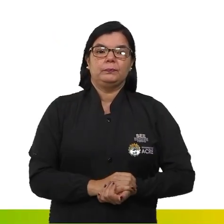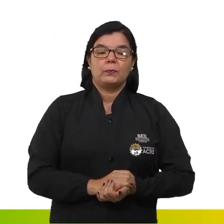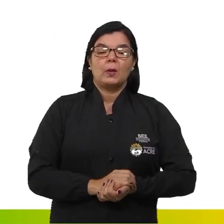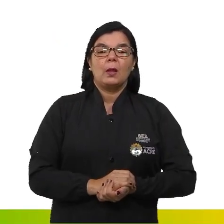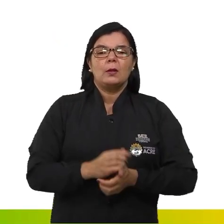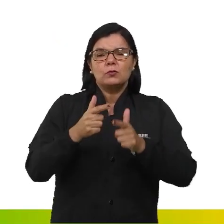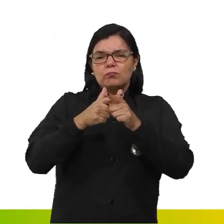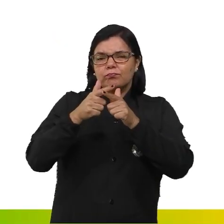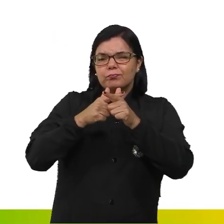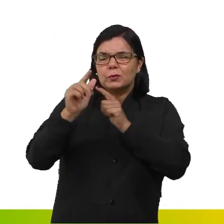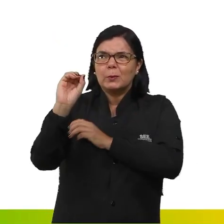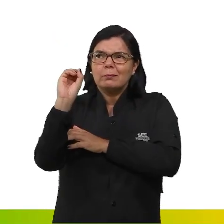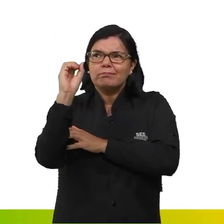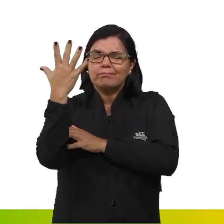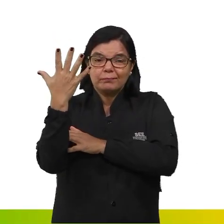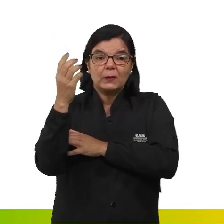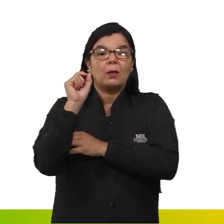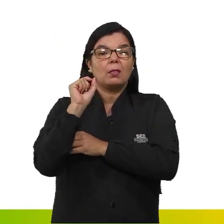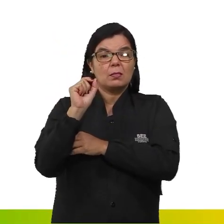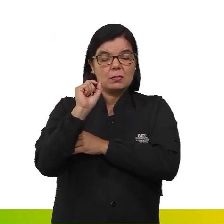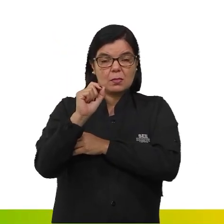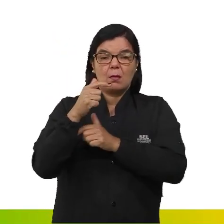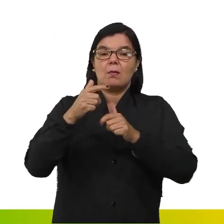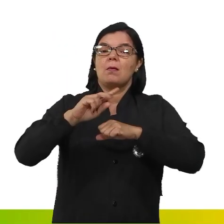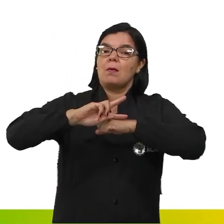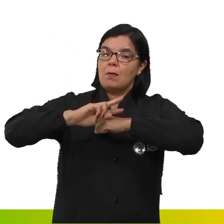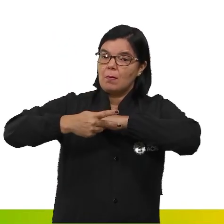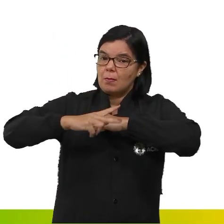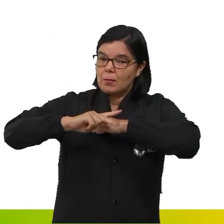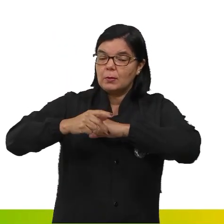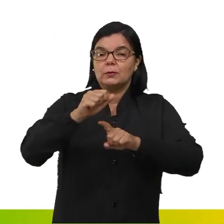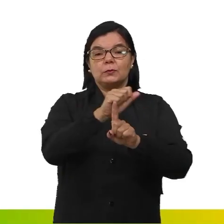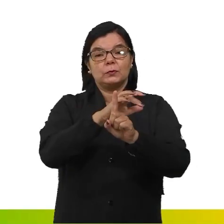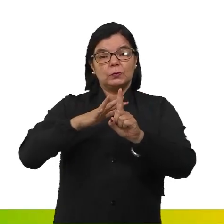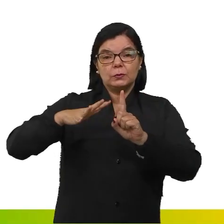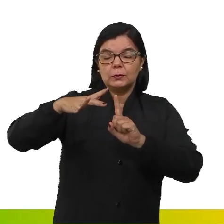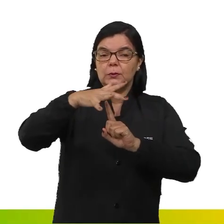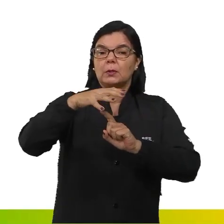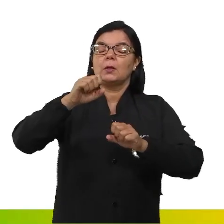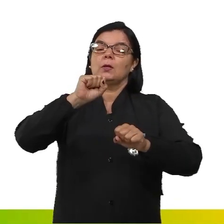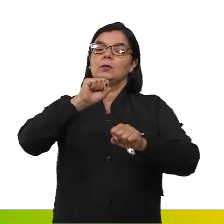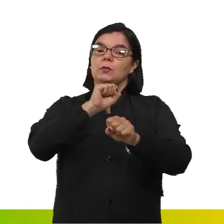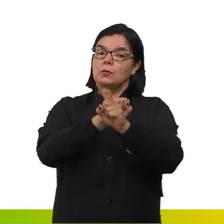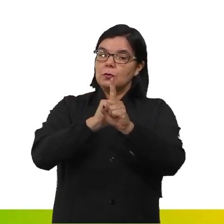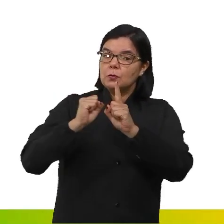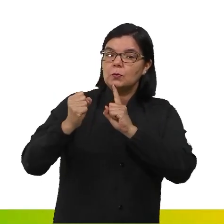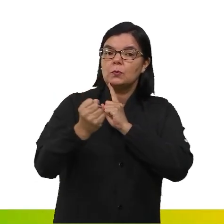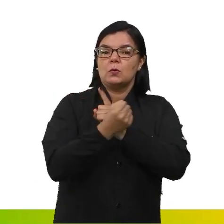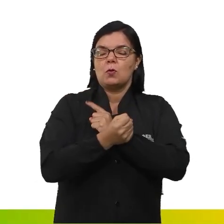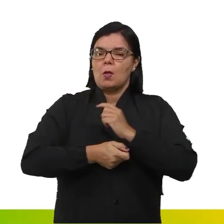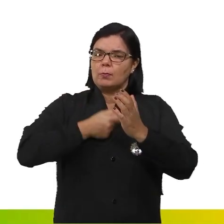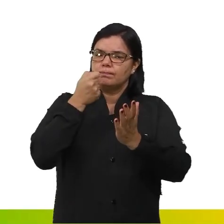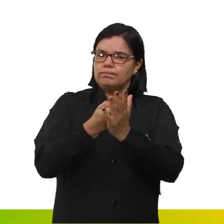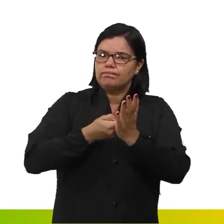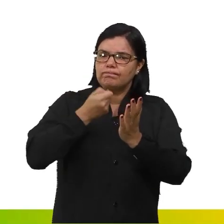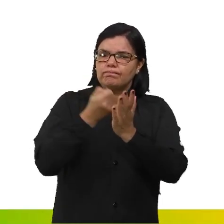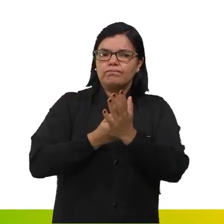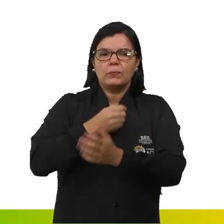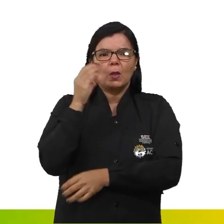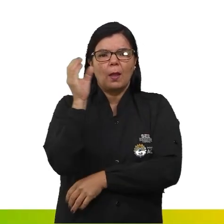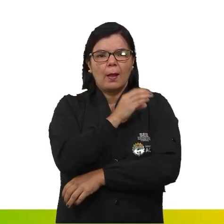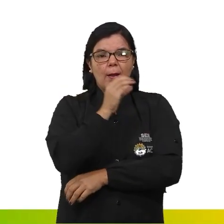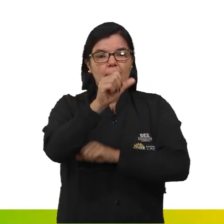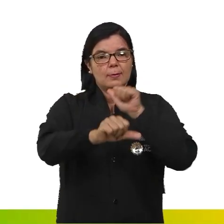Essa crise tem suas consequências ambientais e sociais. exige ações urgentes e